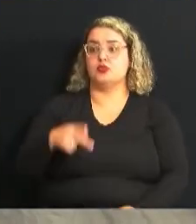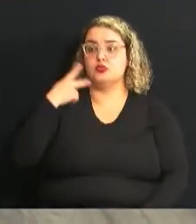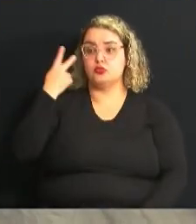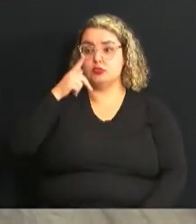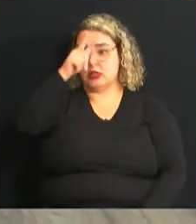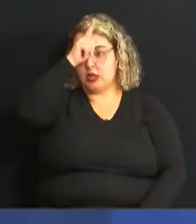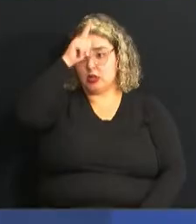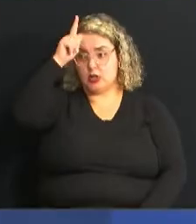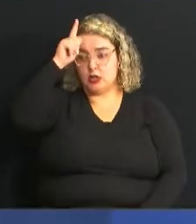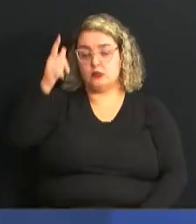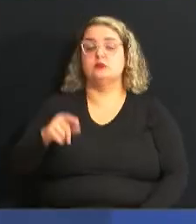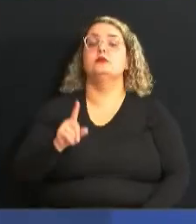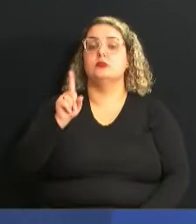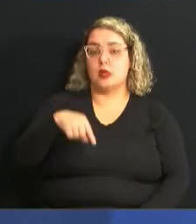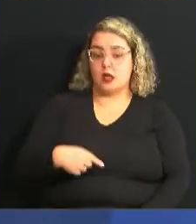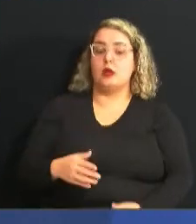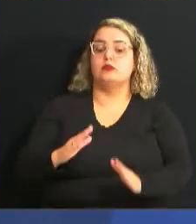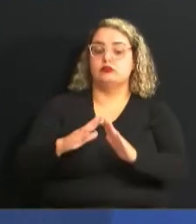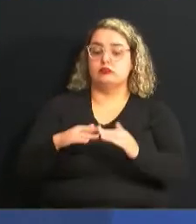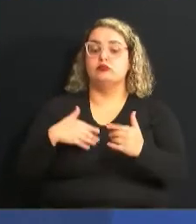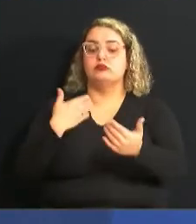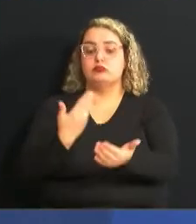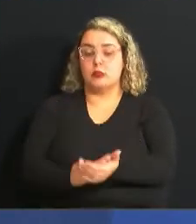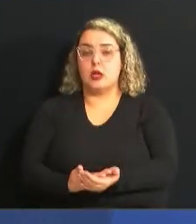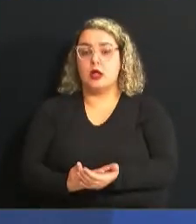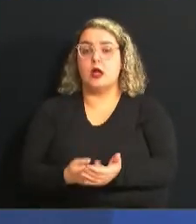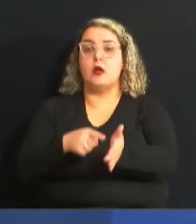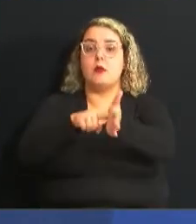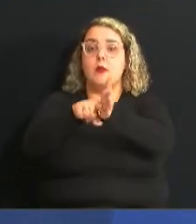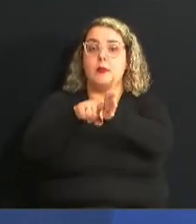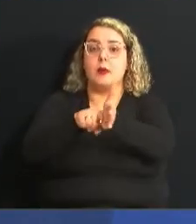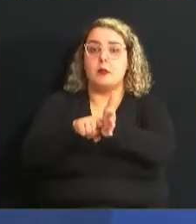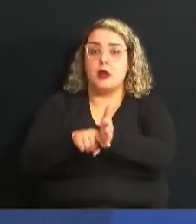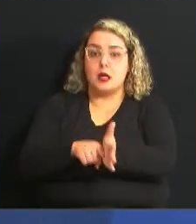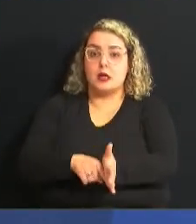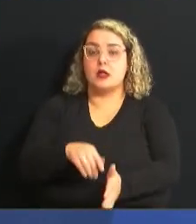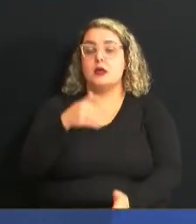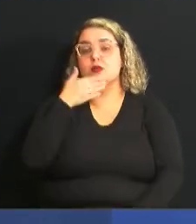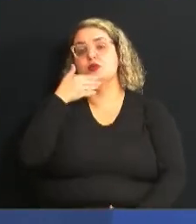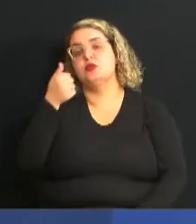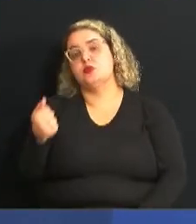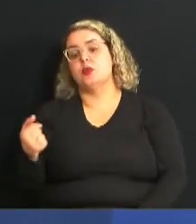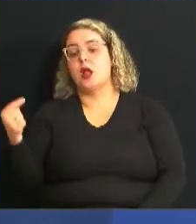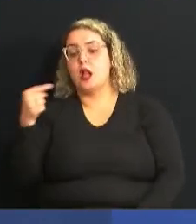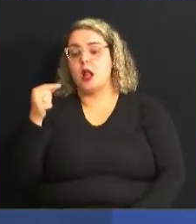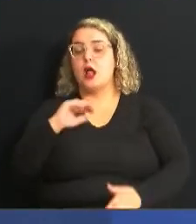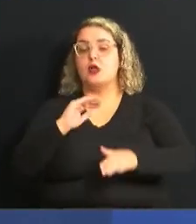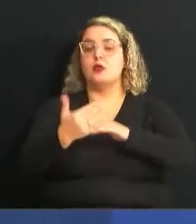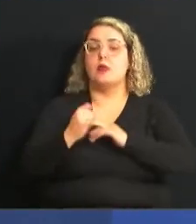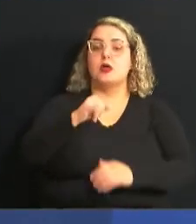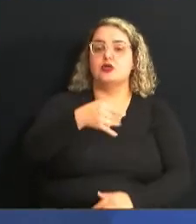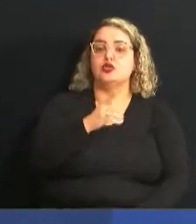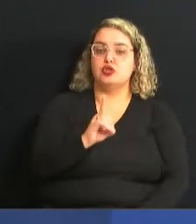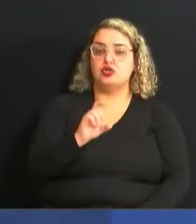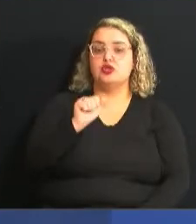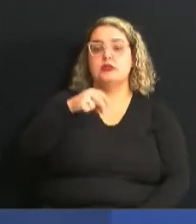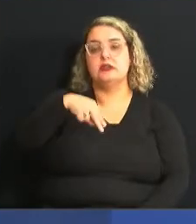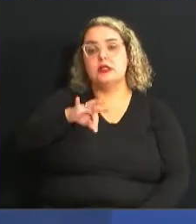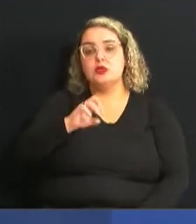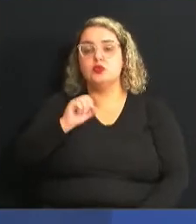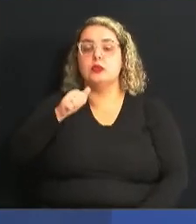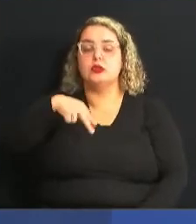Ele protocolou um requerimento questionando as melhorias lá no bairro Jardim Santo Antônio. Confira.